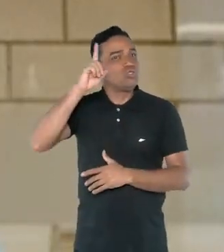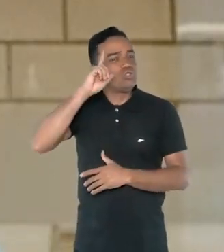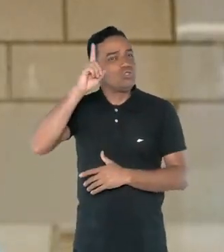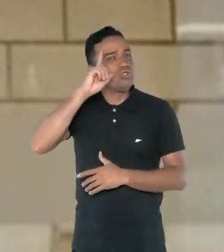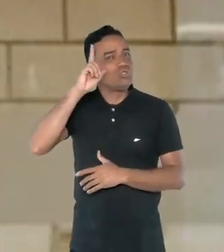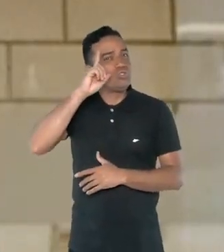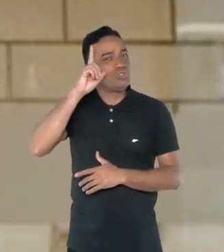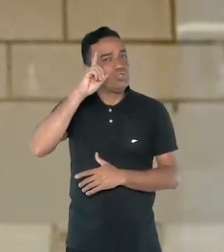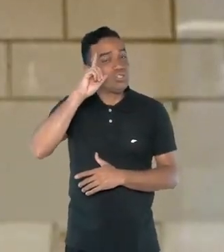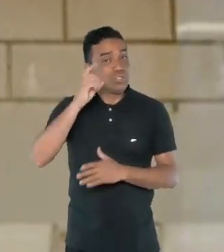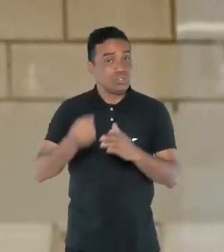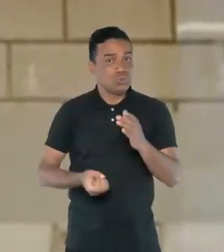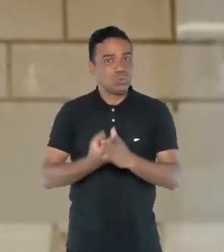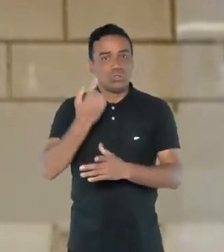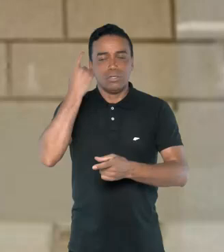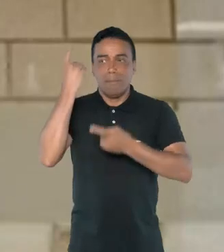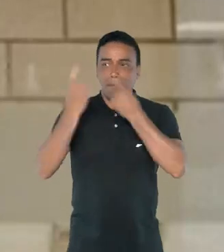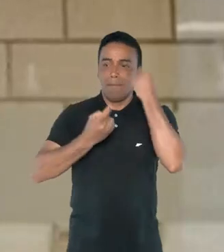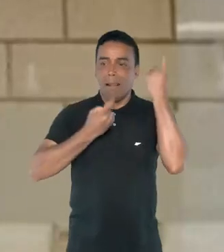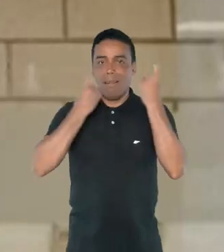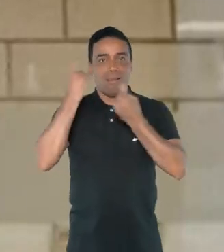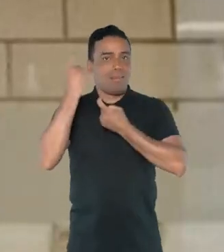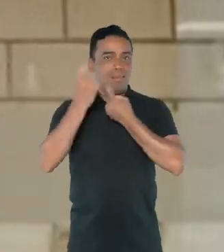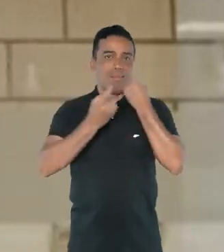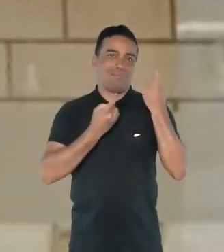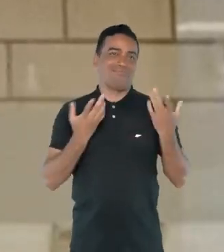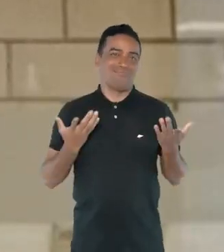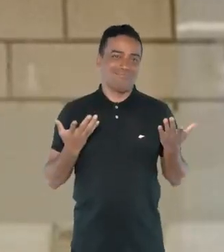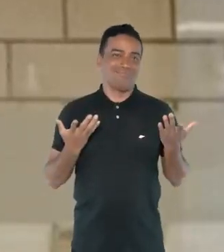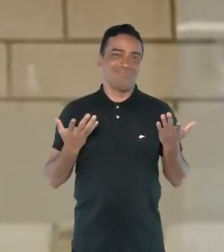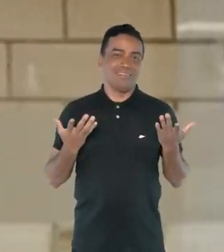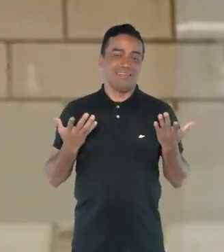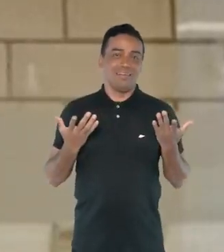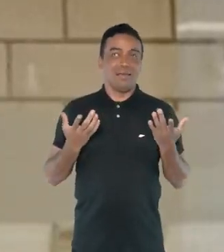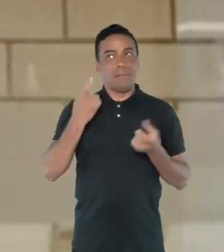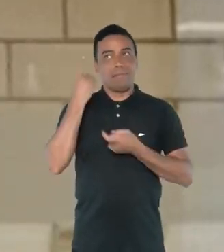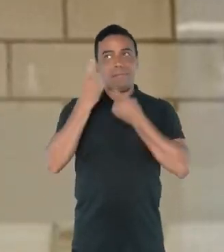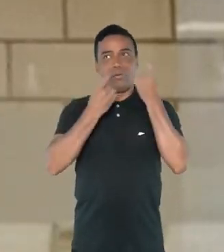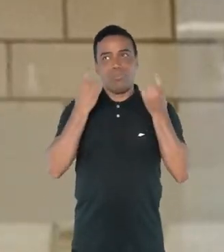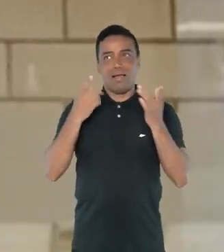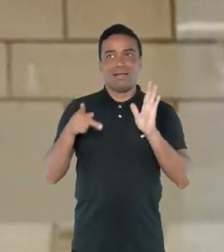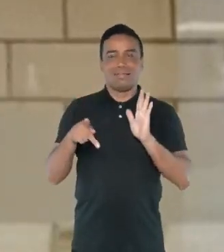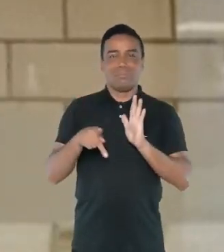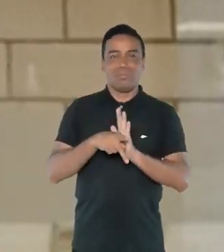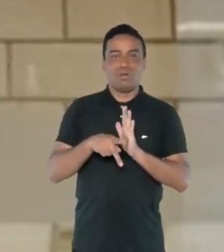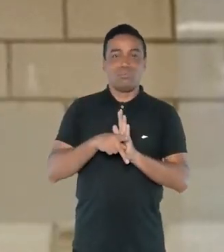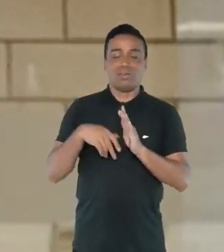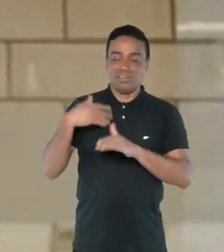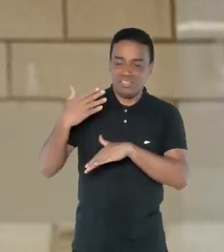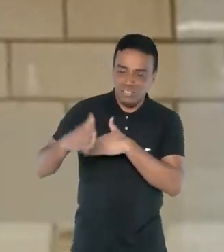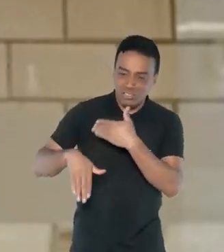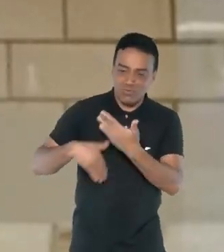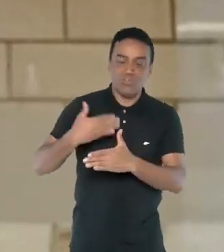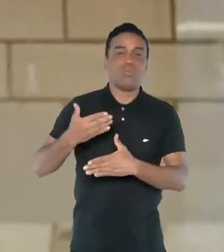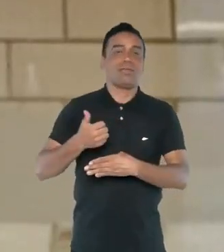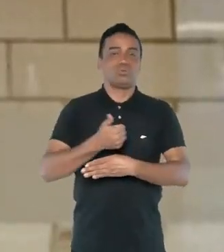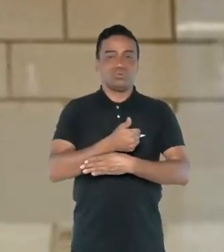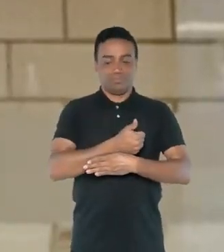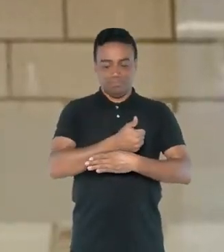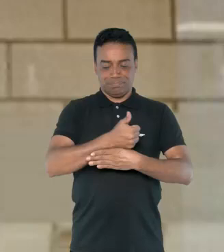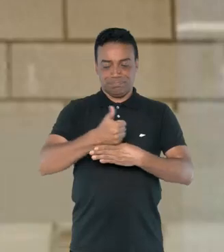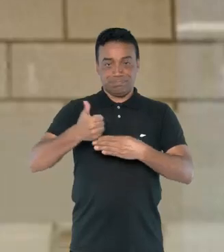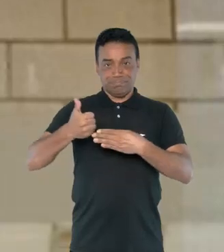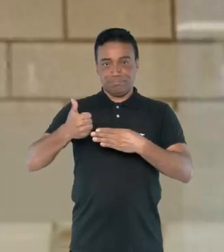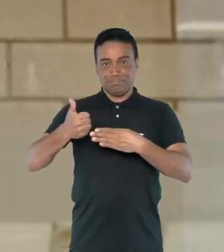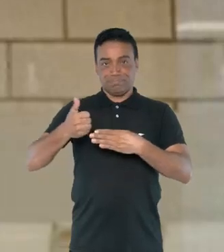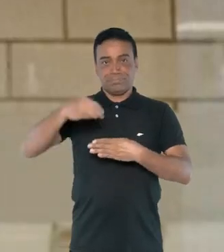nasce ali, né, preocupada com, digamos assim, o desenvolvimento moral, né,